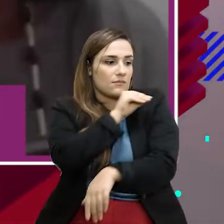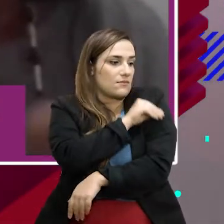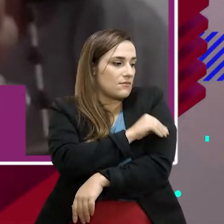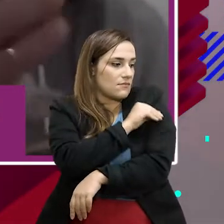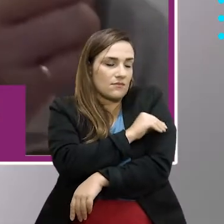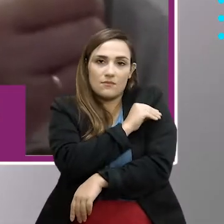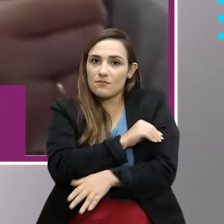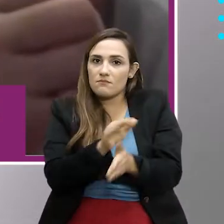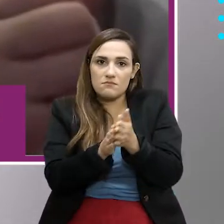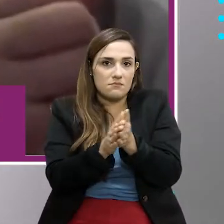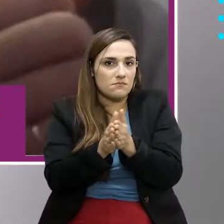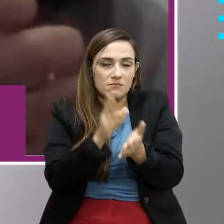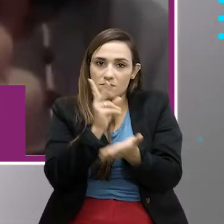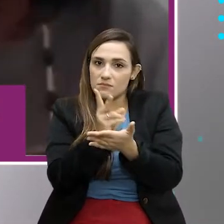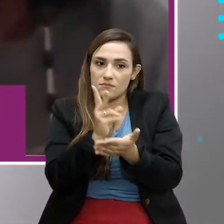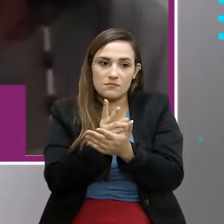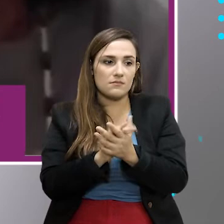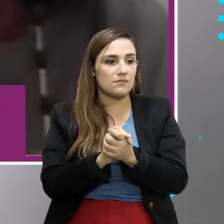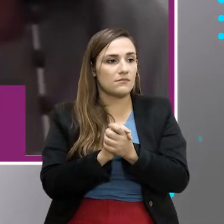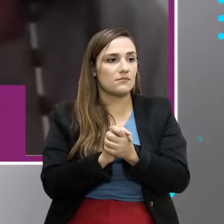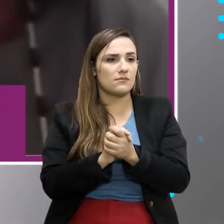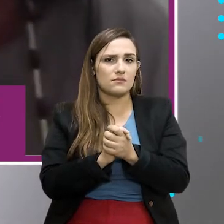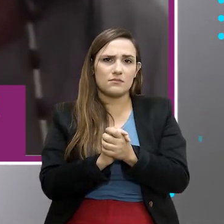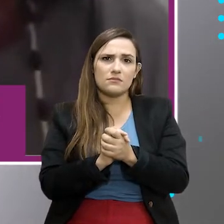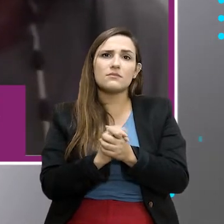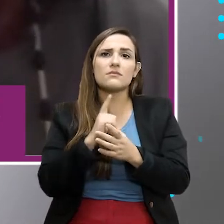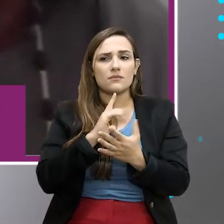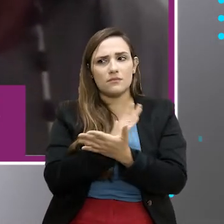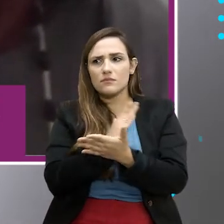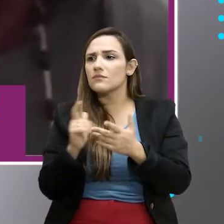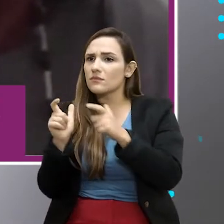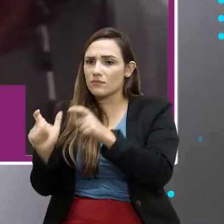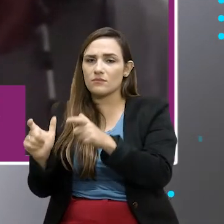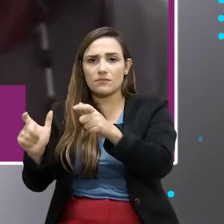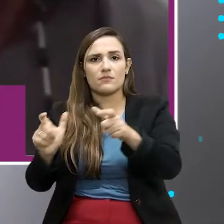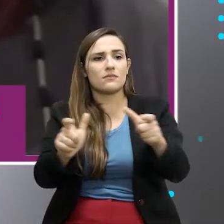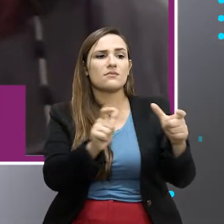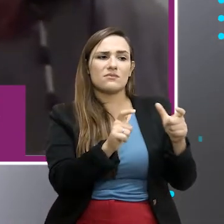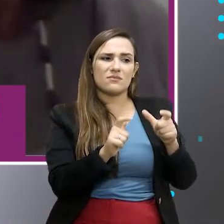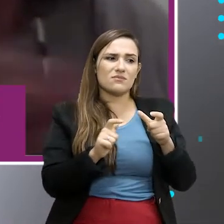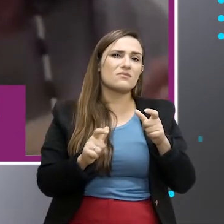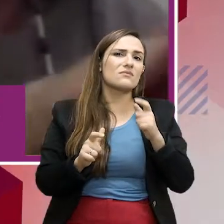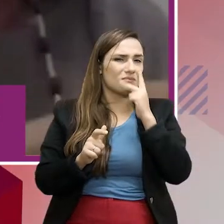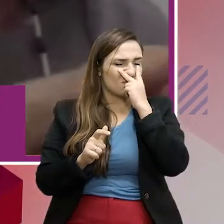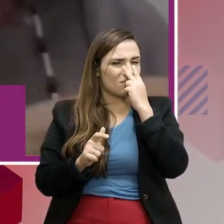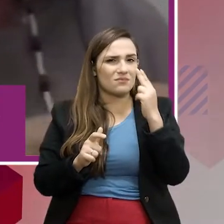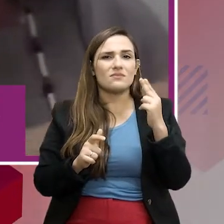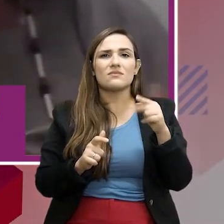o álcool gel. Então, porque o tempo inteiro, nem todo lugar, os lugares já deram uma